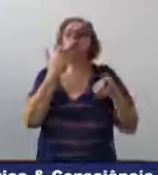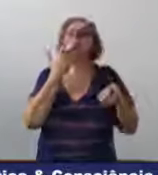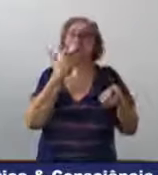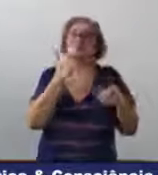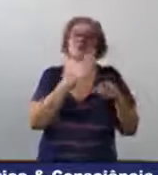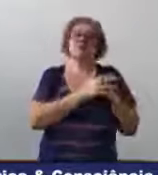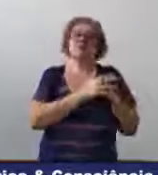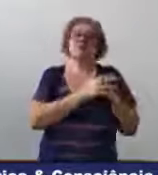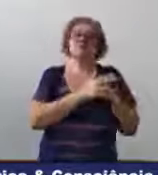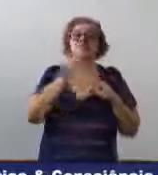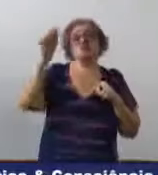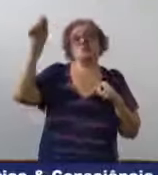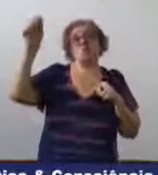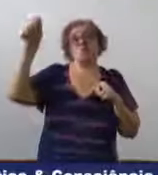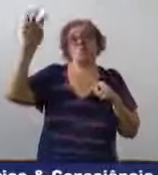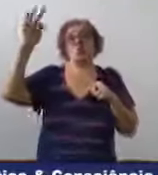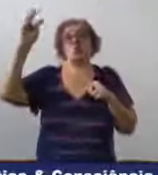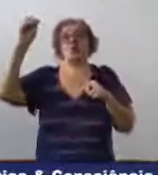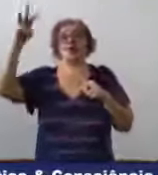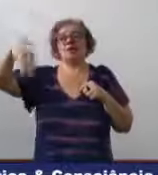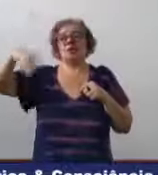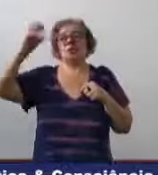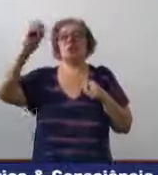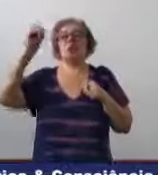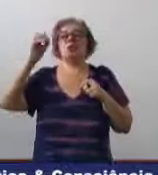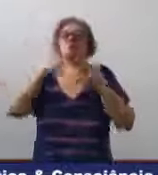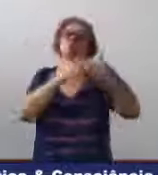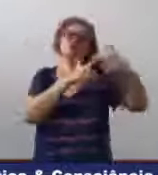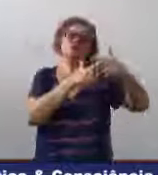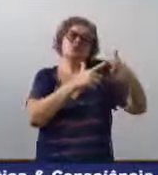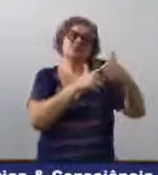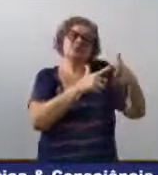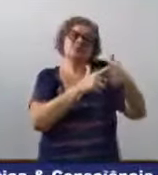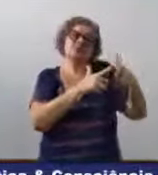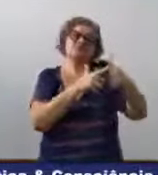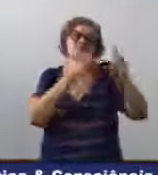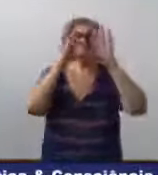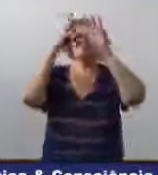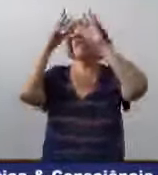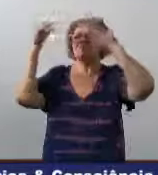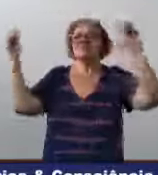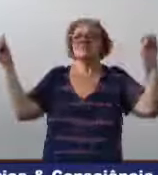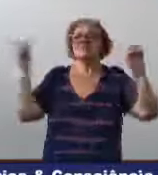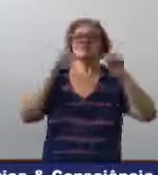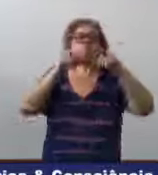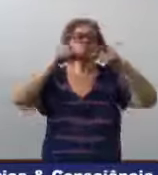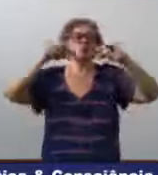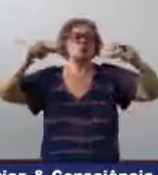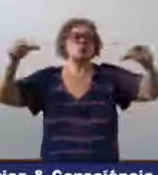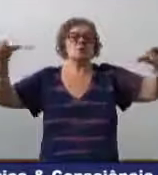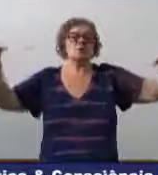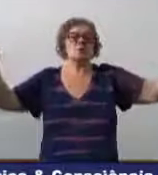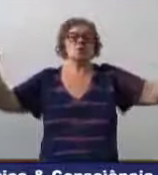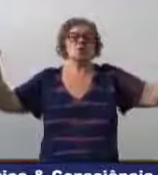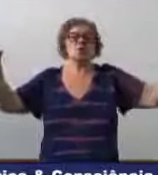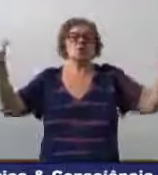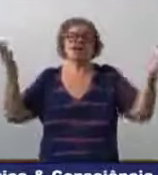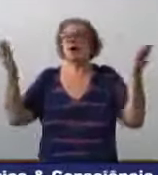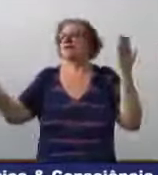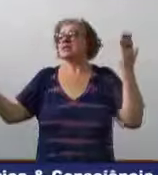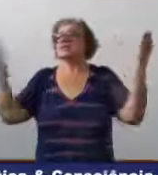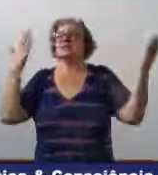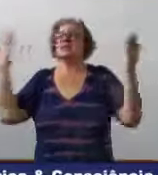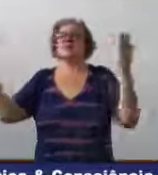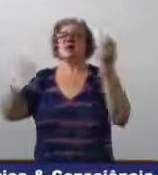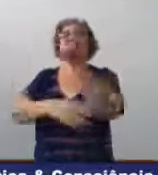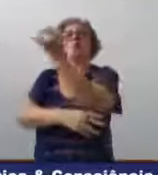que é invisível, fosse do tamanho do sistema solar, uma supercorda seria correspondente a uma árvore